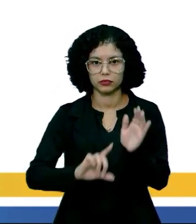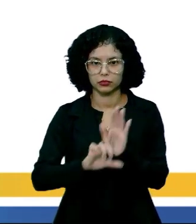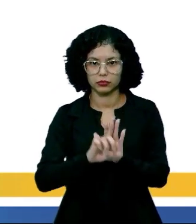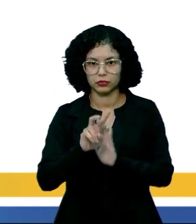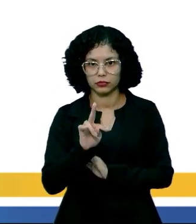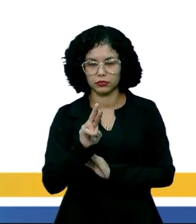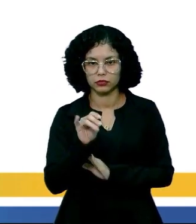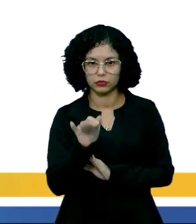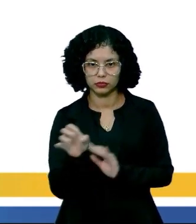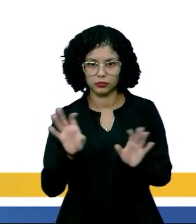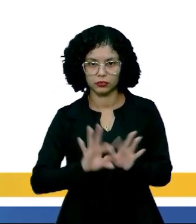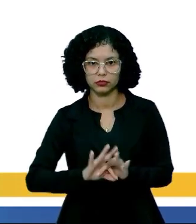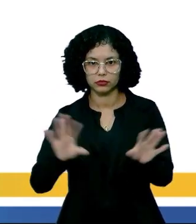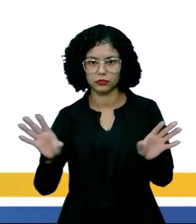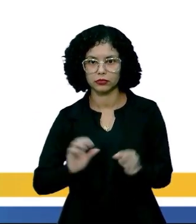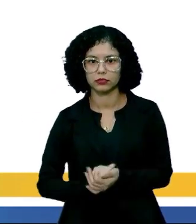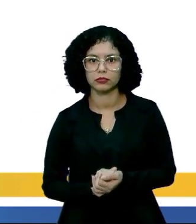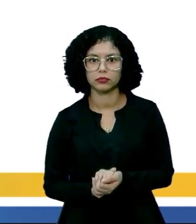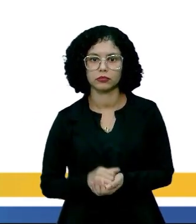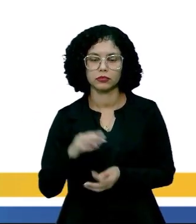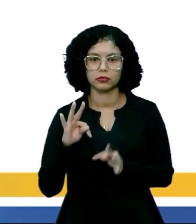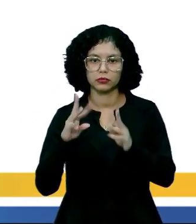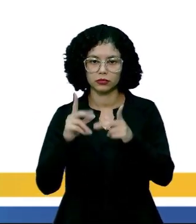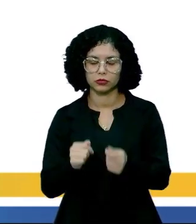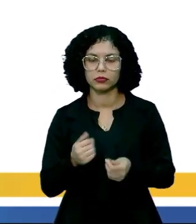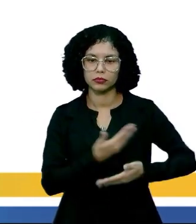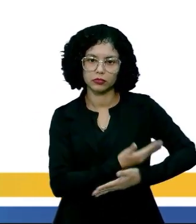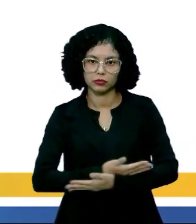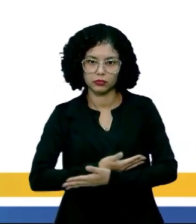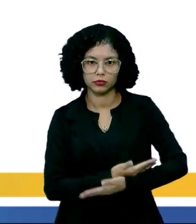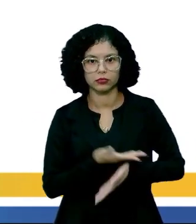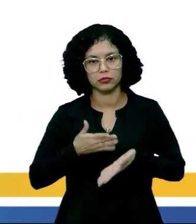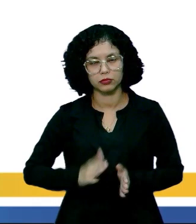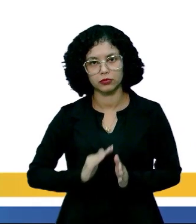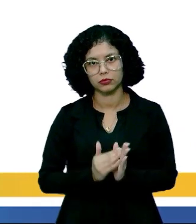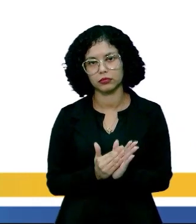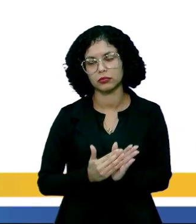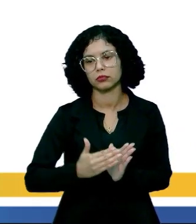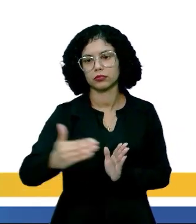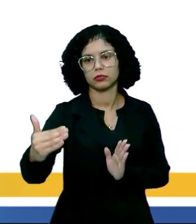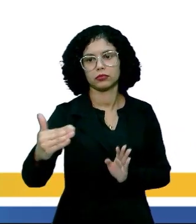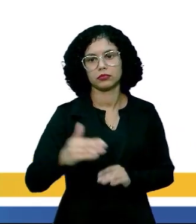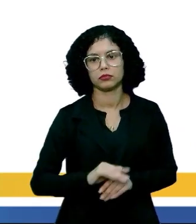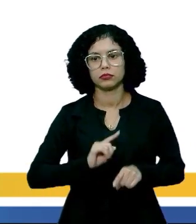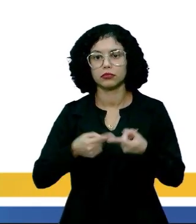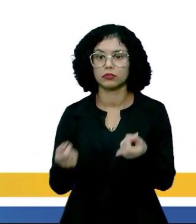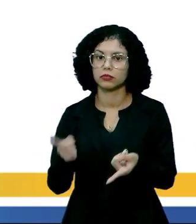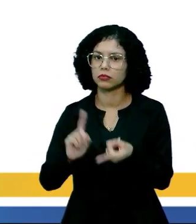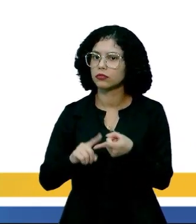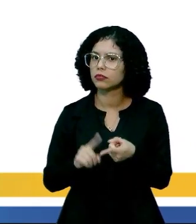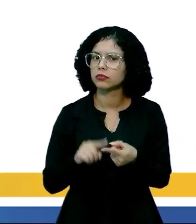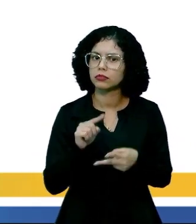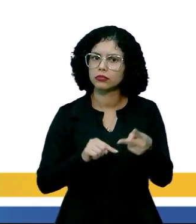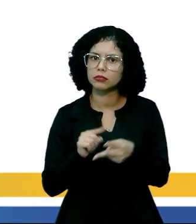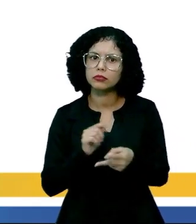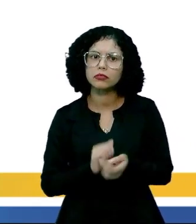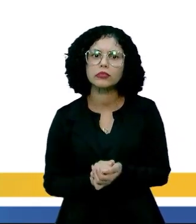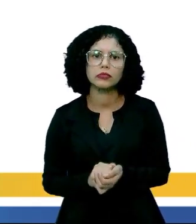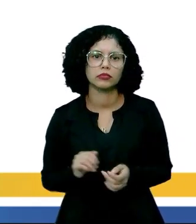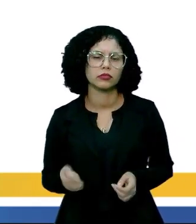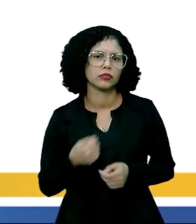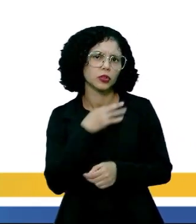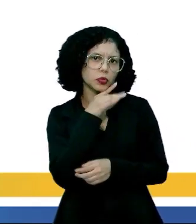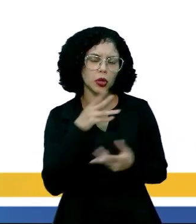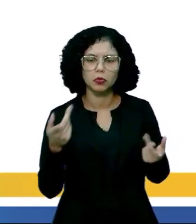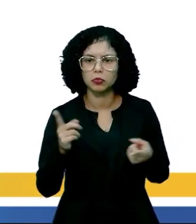em 1871, que libertava todos os bebês que nascessem dali por diante. Tá, mas por que essas duas leis são